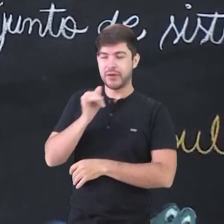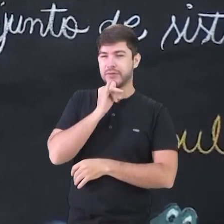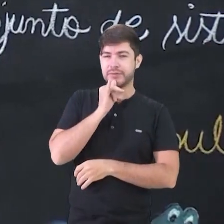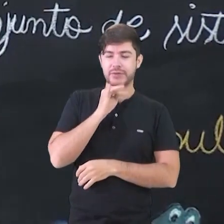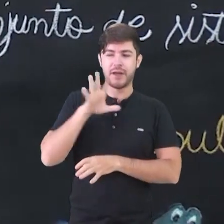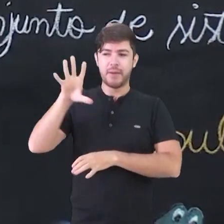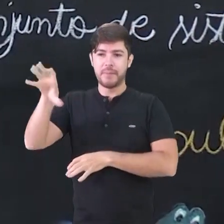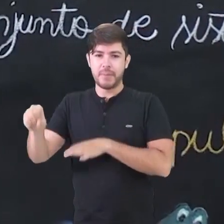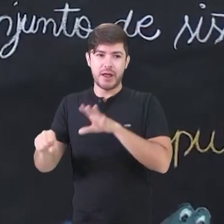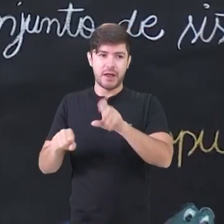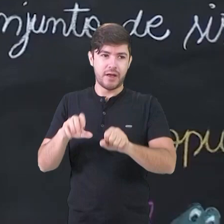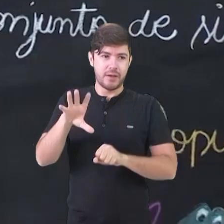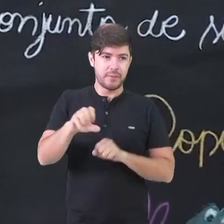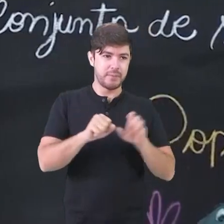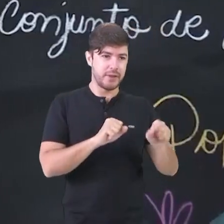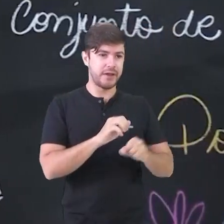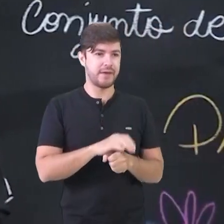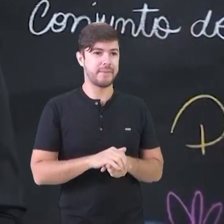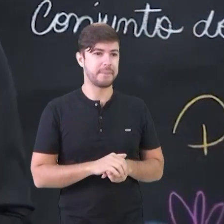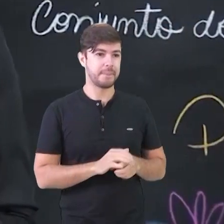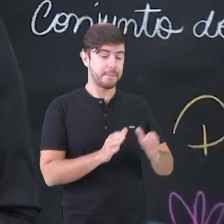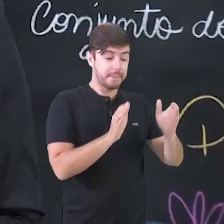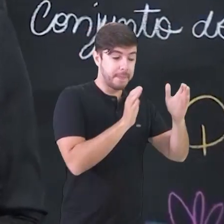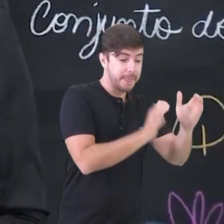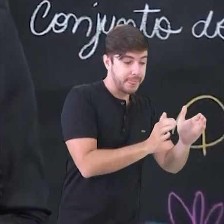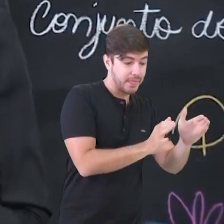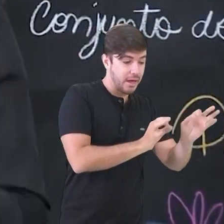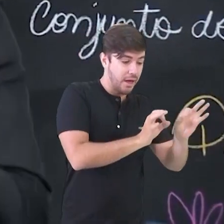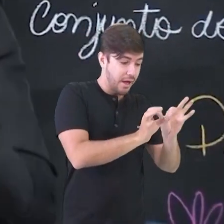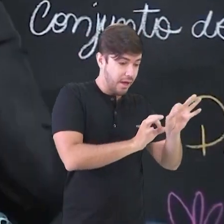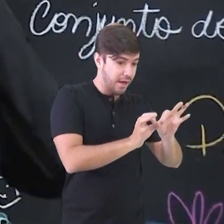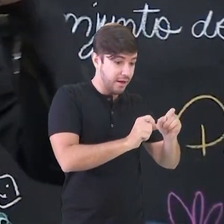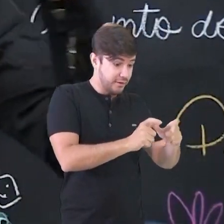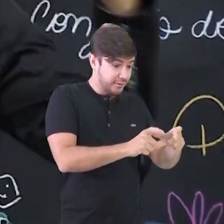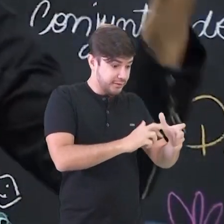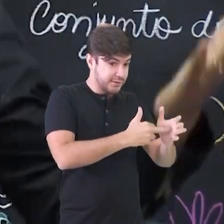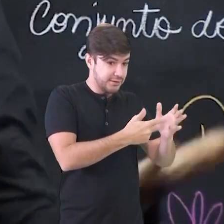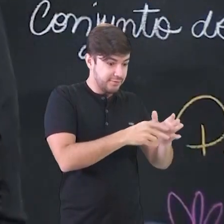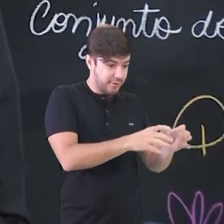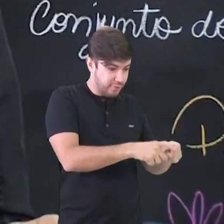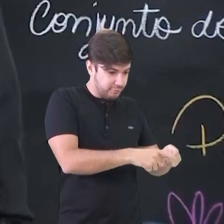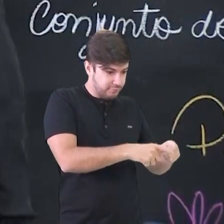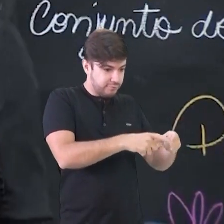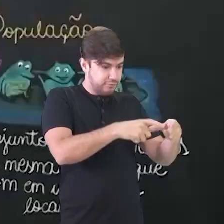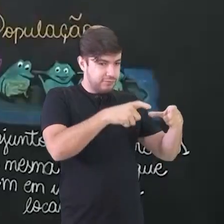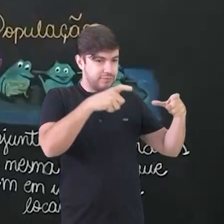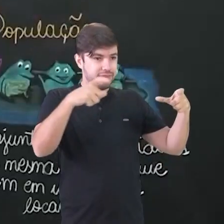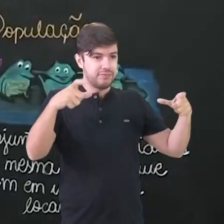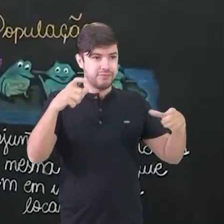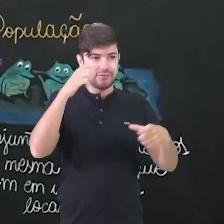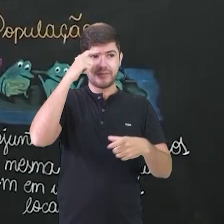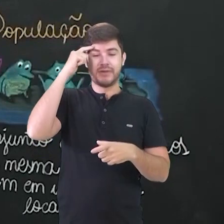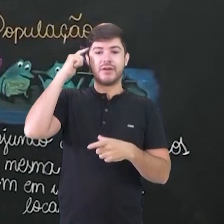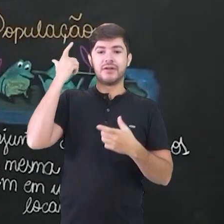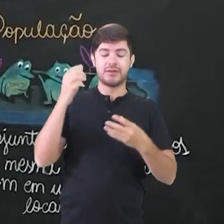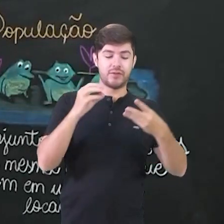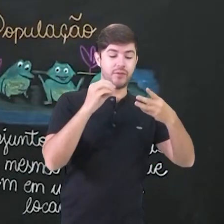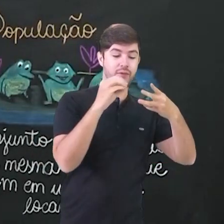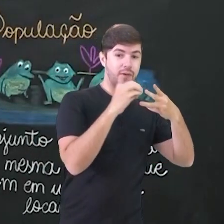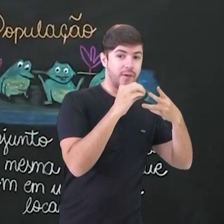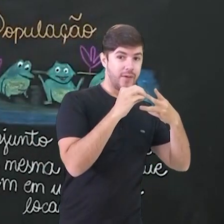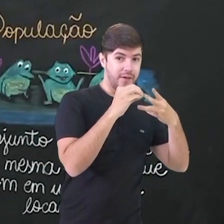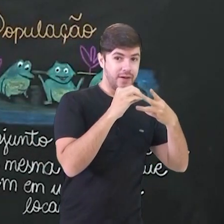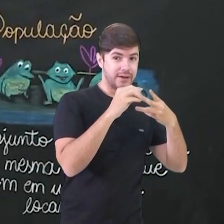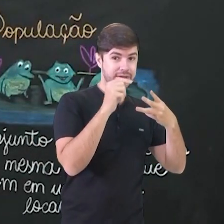gente pegasse uma pequena pecinha e essa pequena pecinha faz parte de uma grande engrenagem. Então, uma pequena